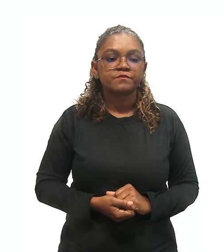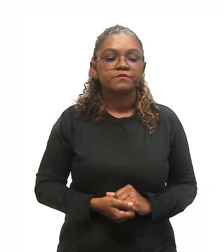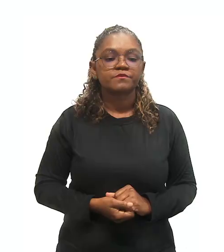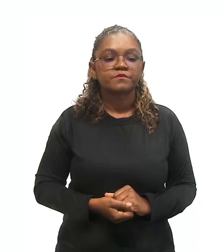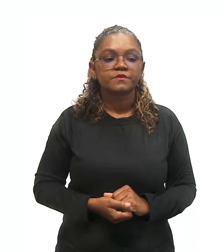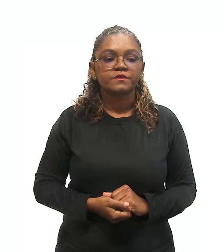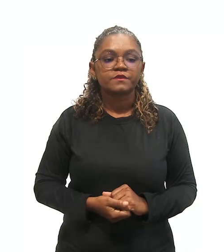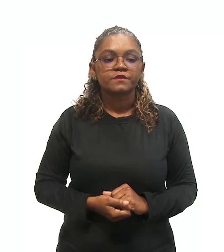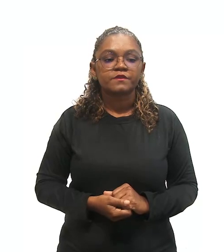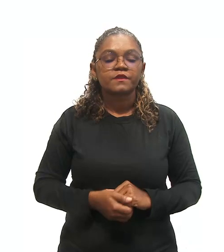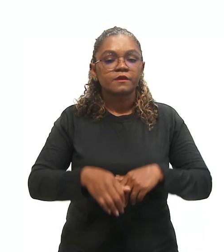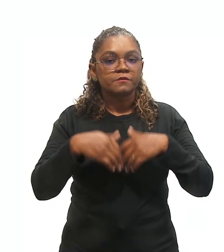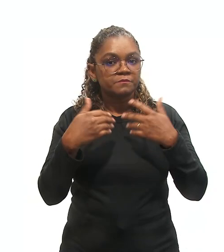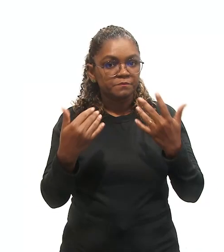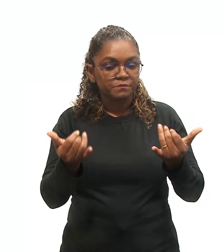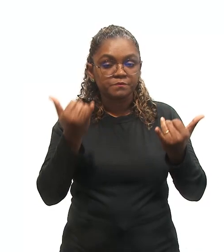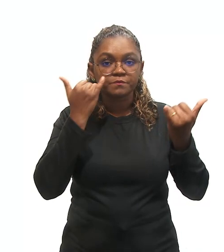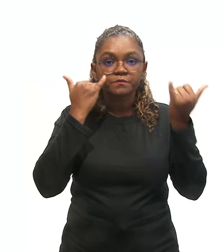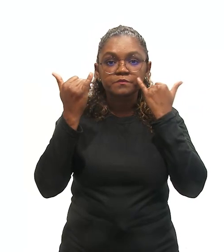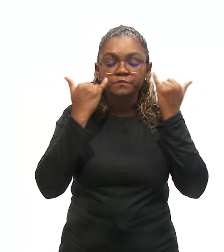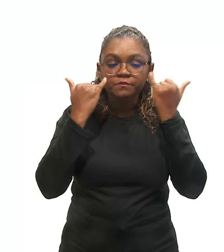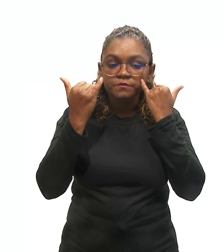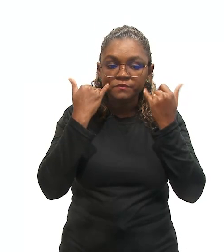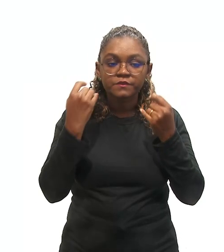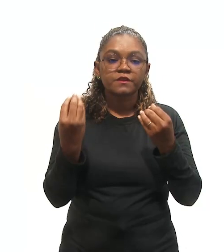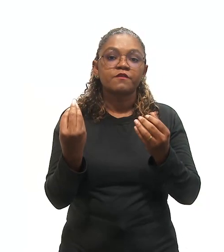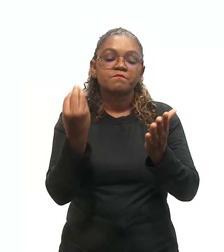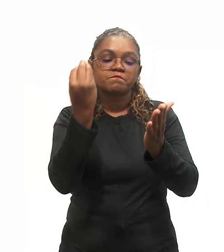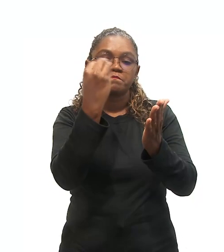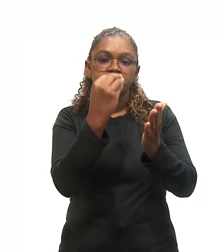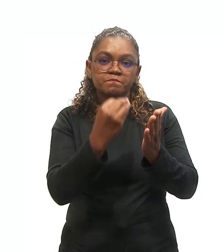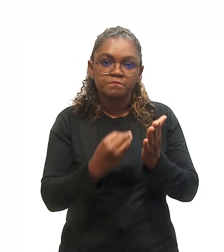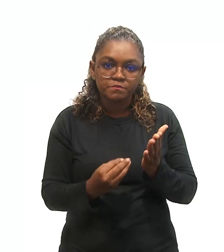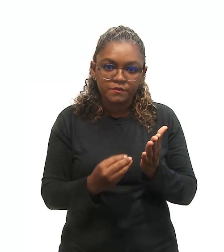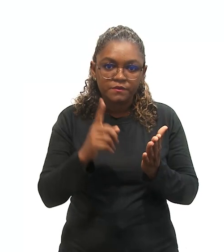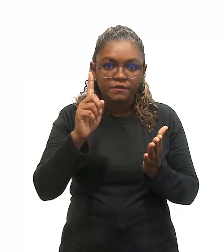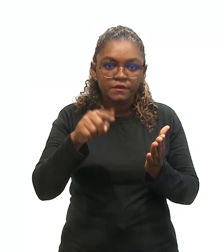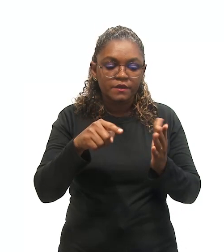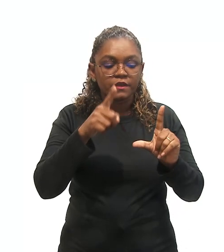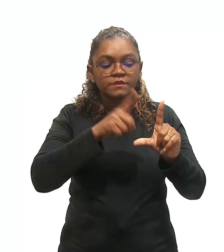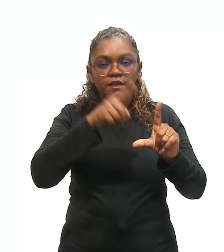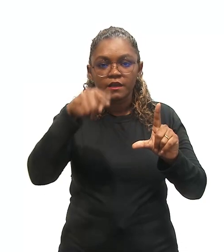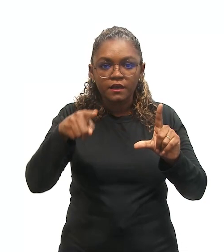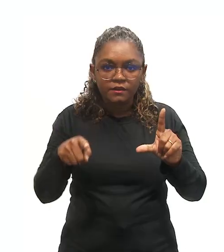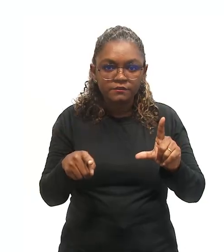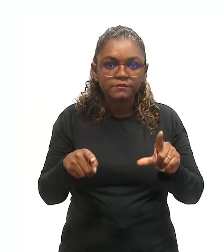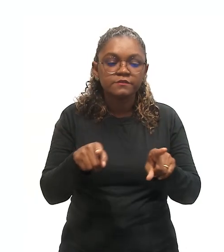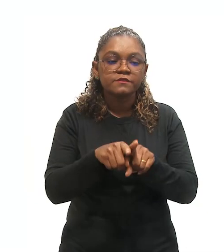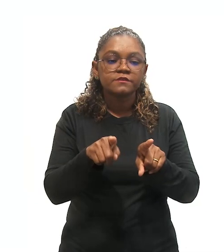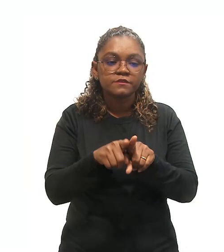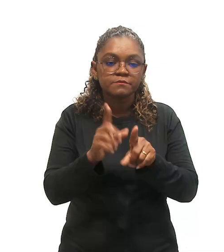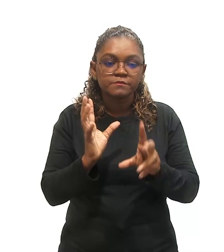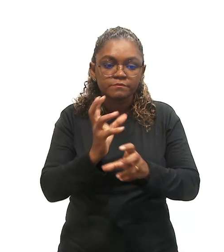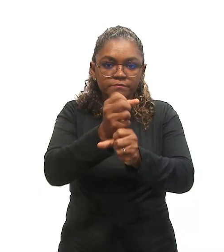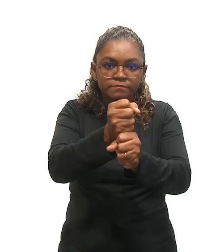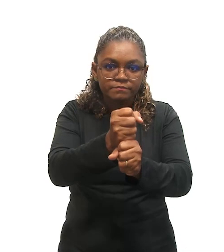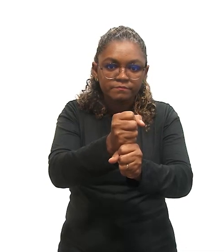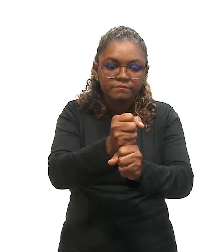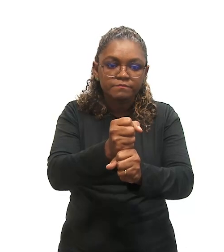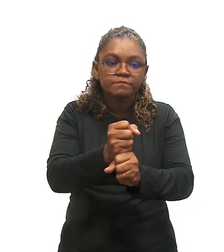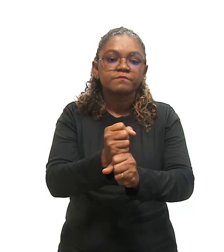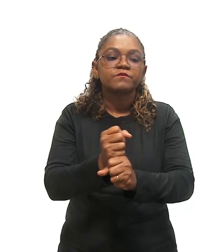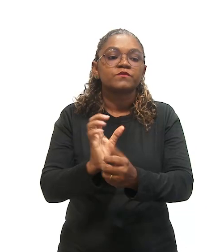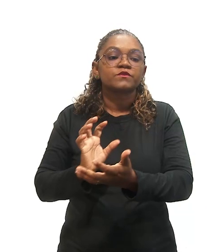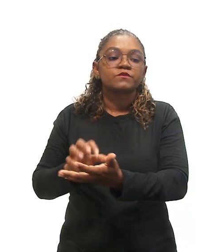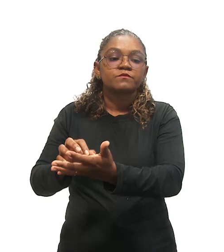texto. As informações deverão ser elaboradas a partir dos dados contábeis consolidados